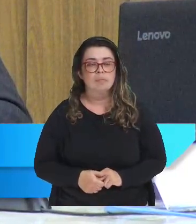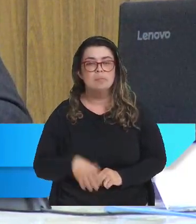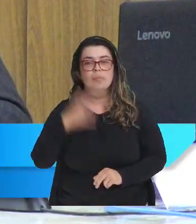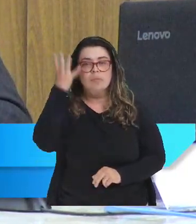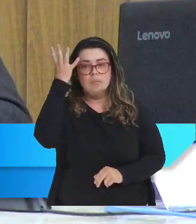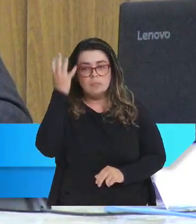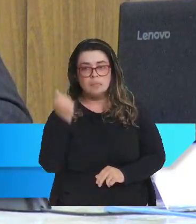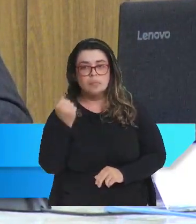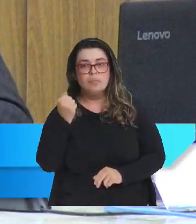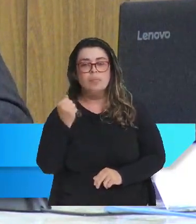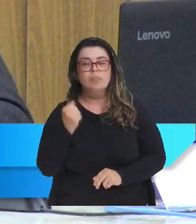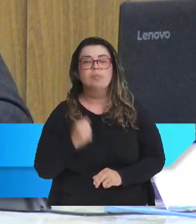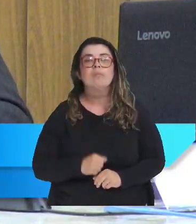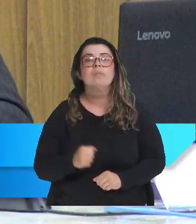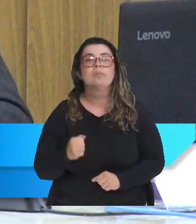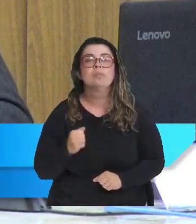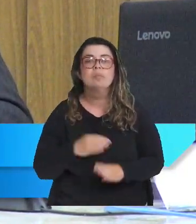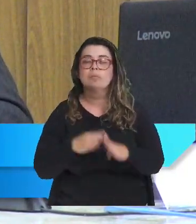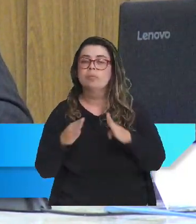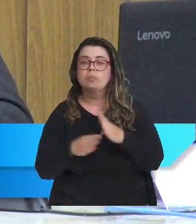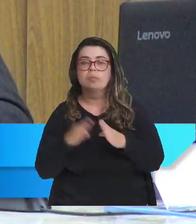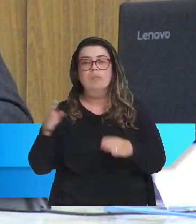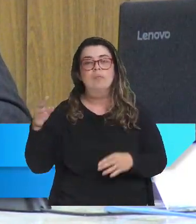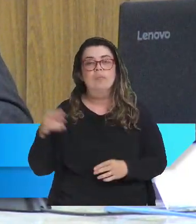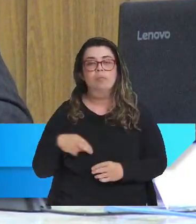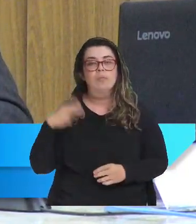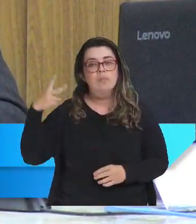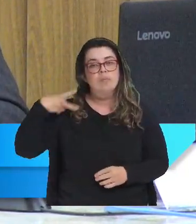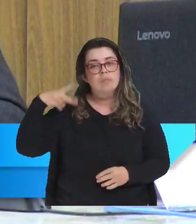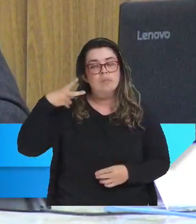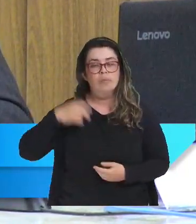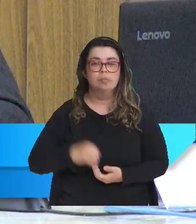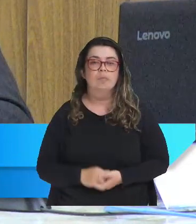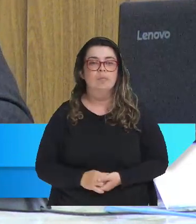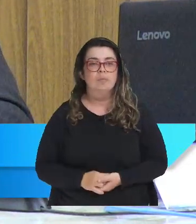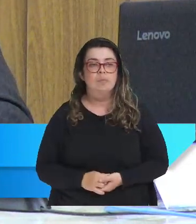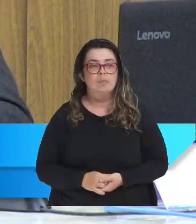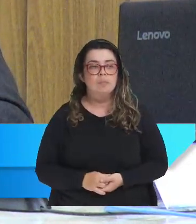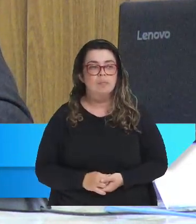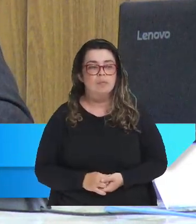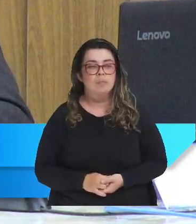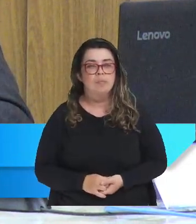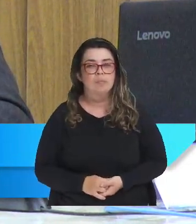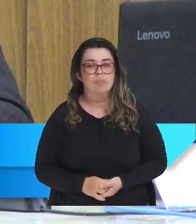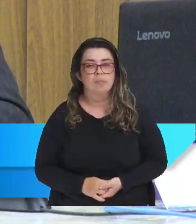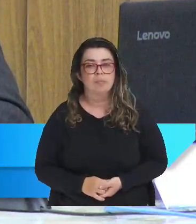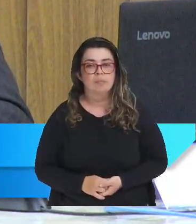Aprovado por unanimidade as votações, a votação dos requerimentos apresentados.